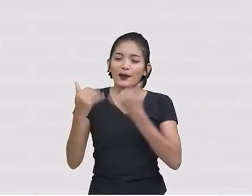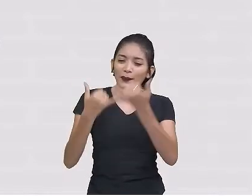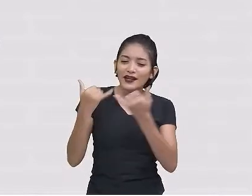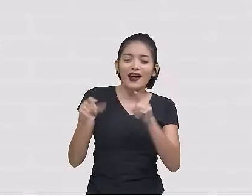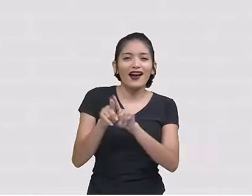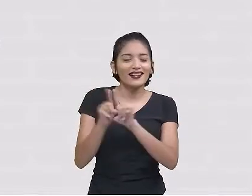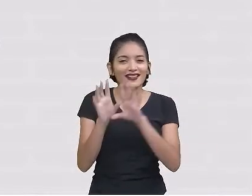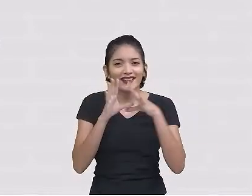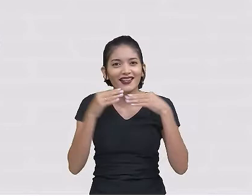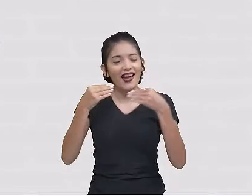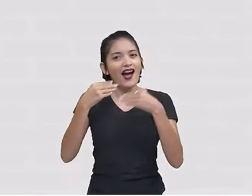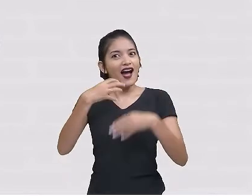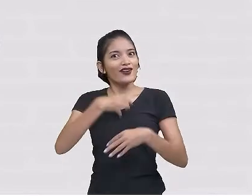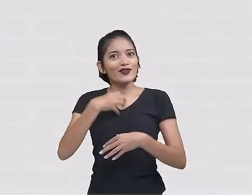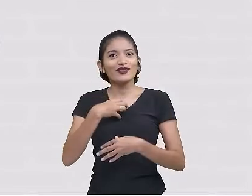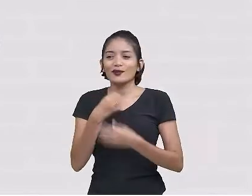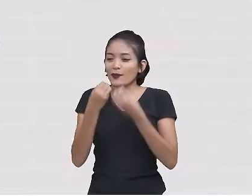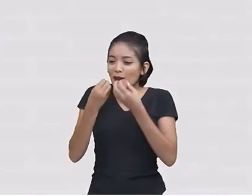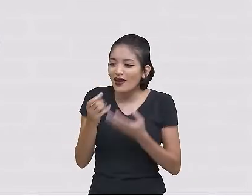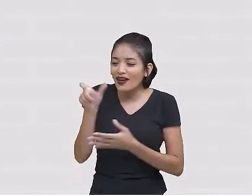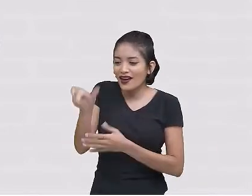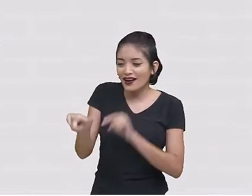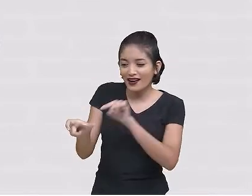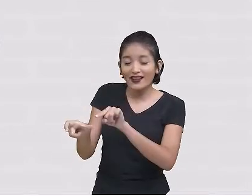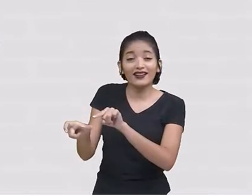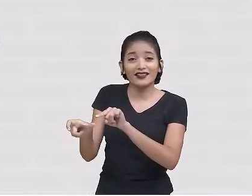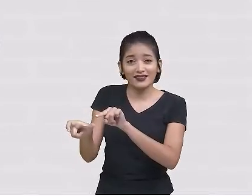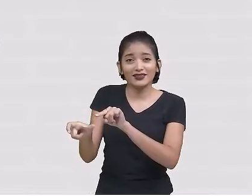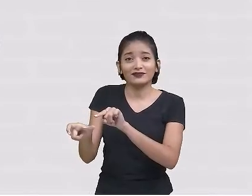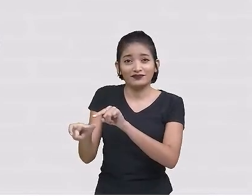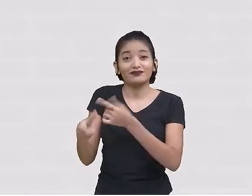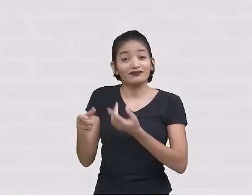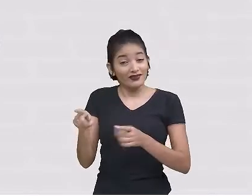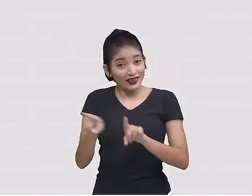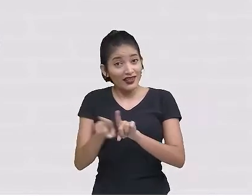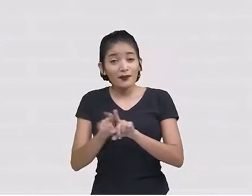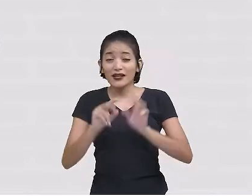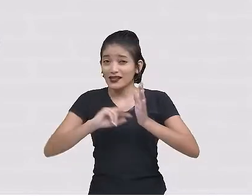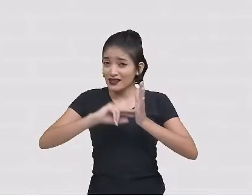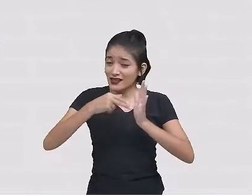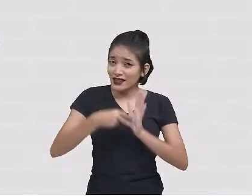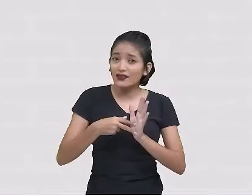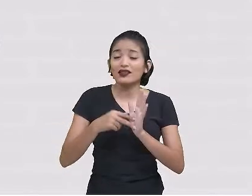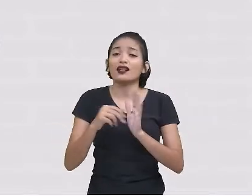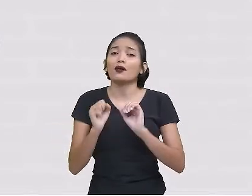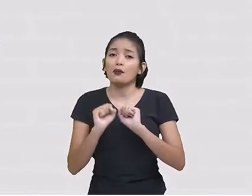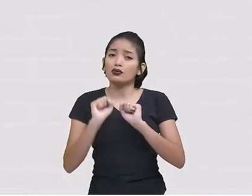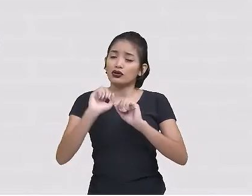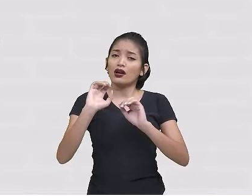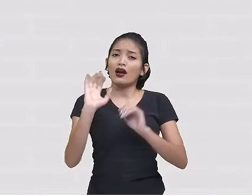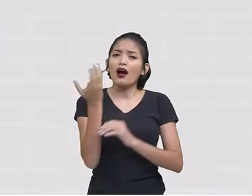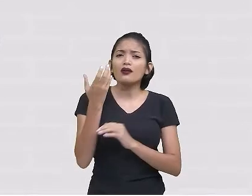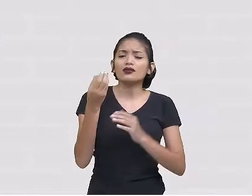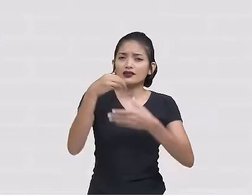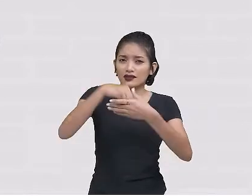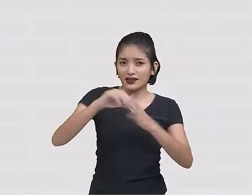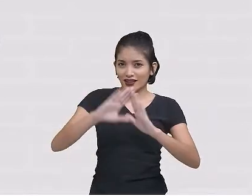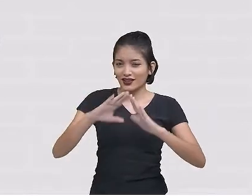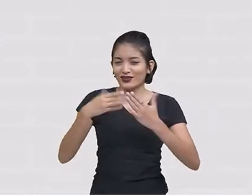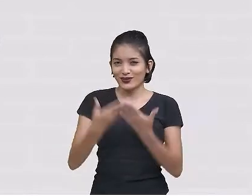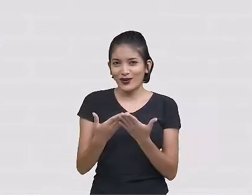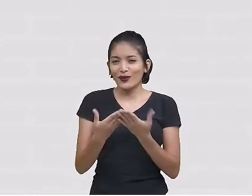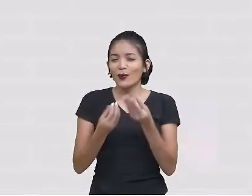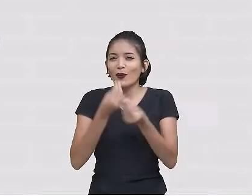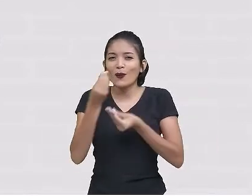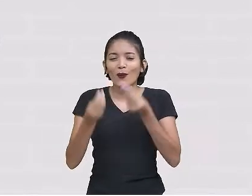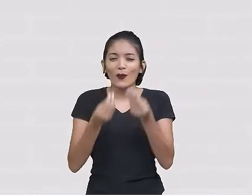me sinto bem com aquela pessoa nas brincadeiras. Isso também pode acontecer na escola. Como é que eu construo uma amizade saudável